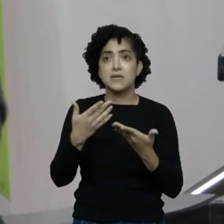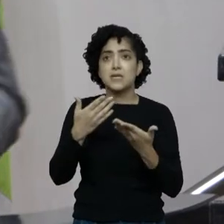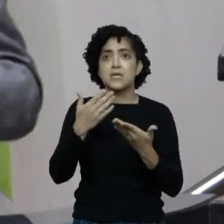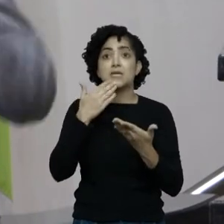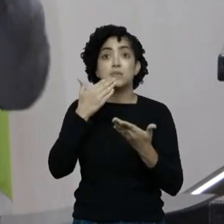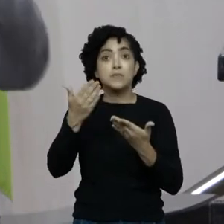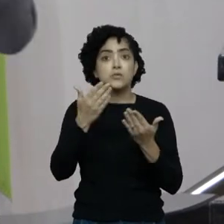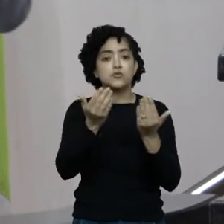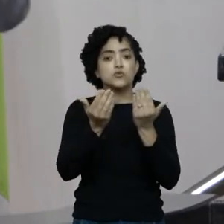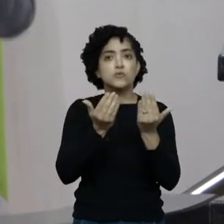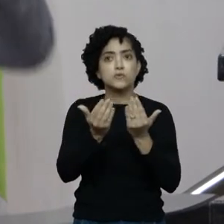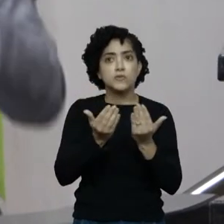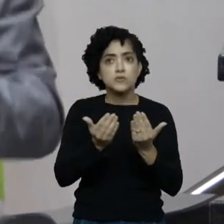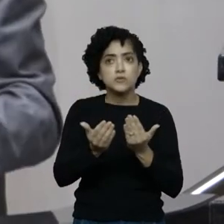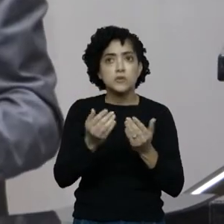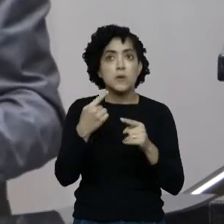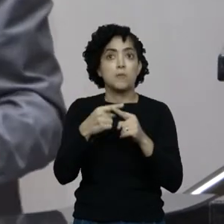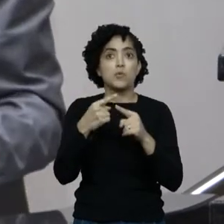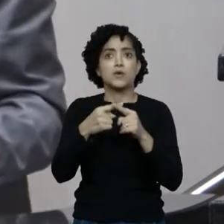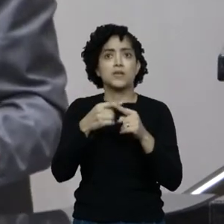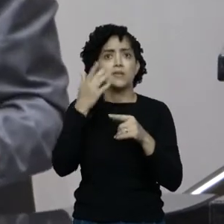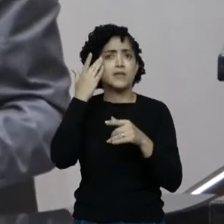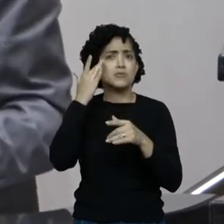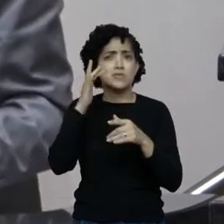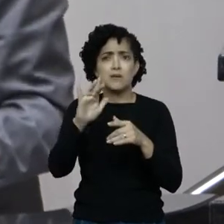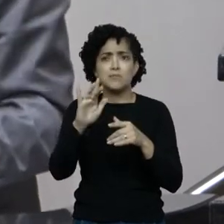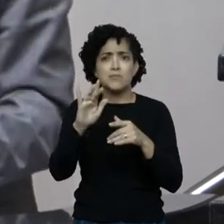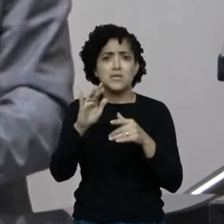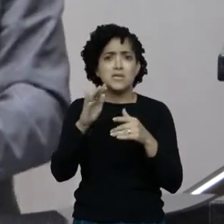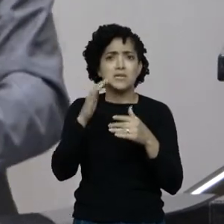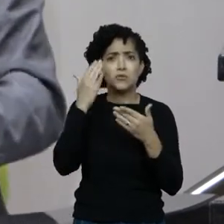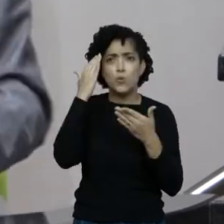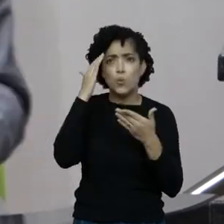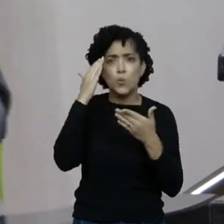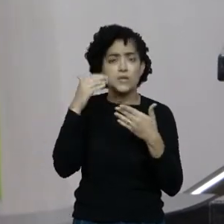vistas pode se conhecer o projeto de lei